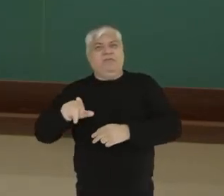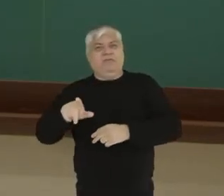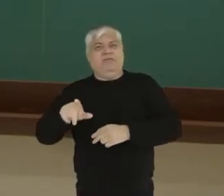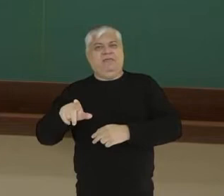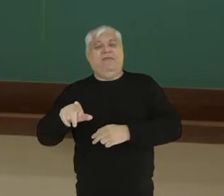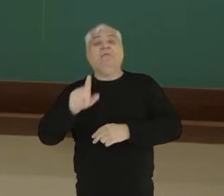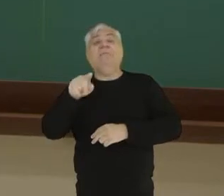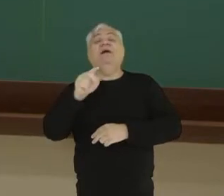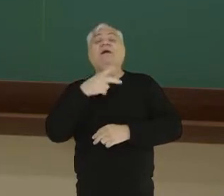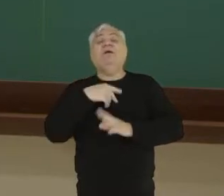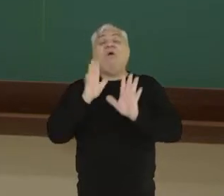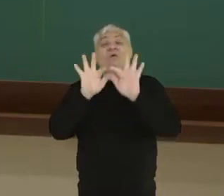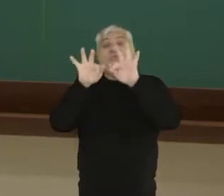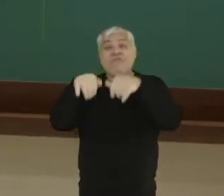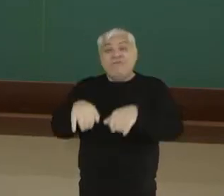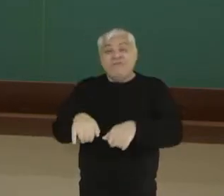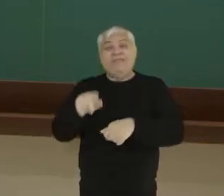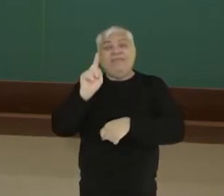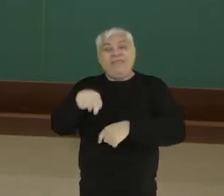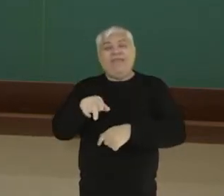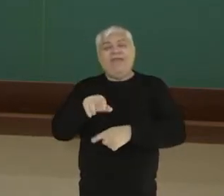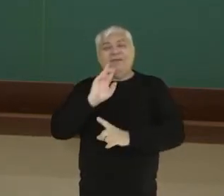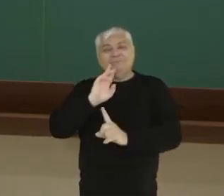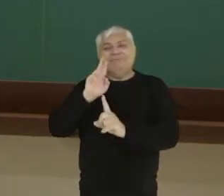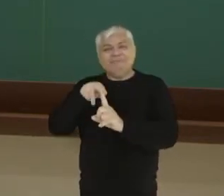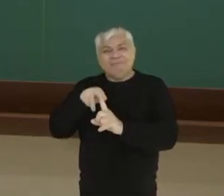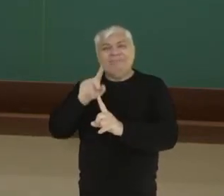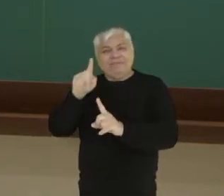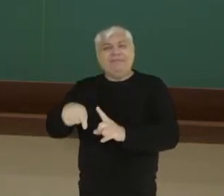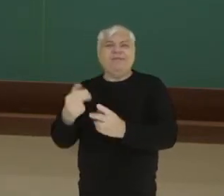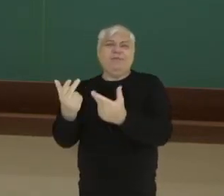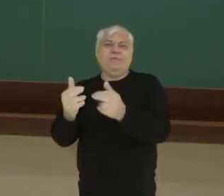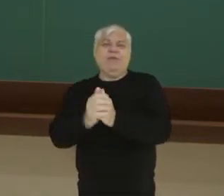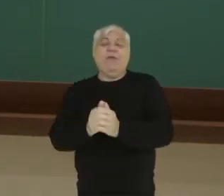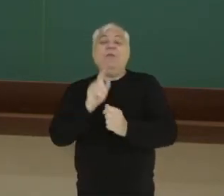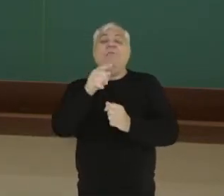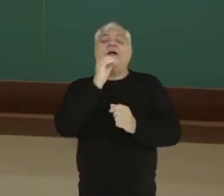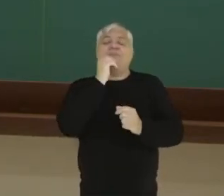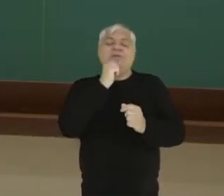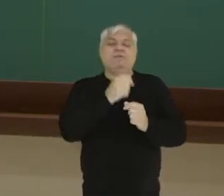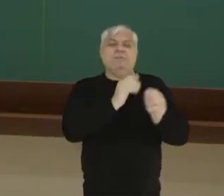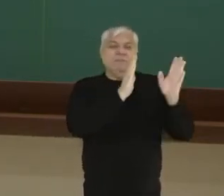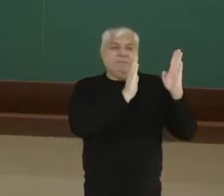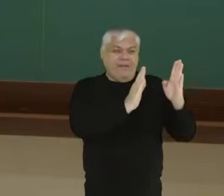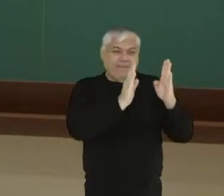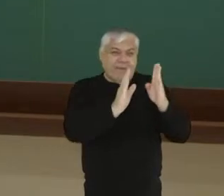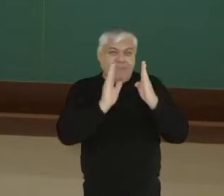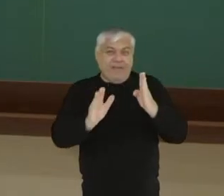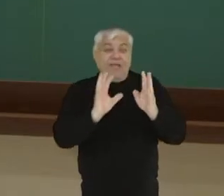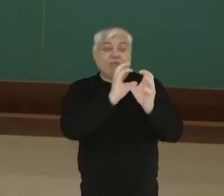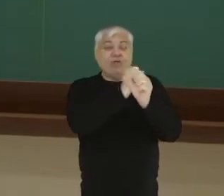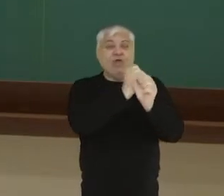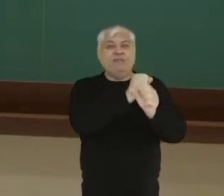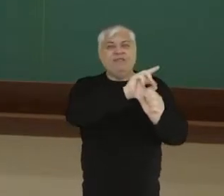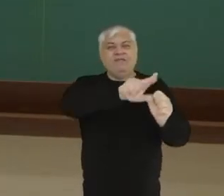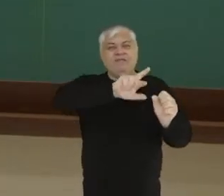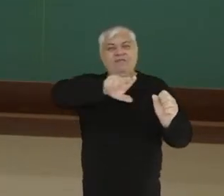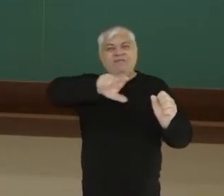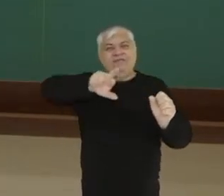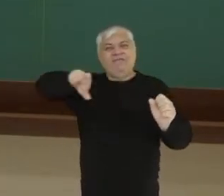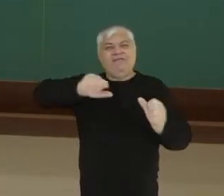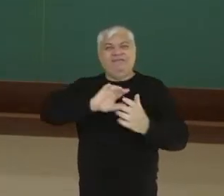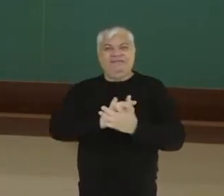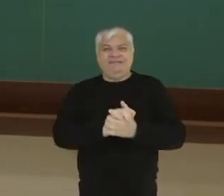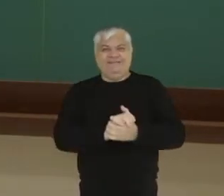mas as notas que cada um obteve ao longo do mês ou do período foram diferentes. Então, veja.